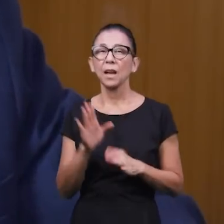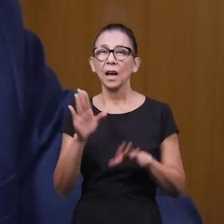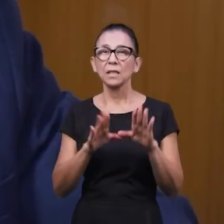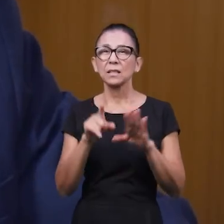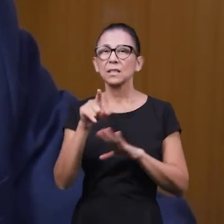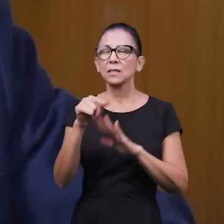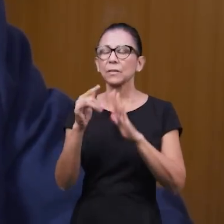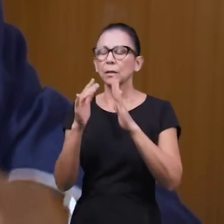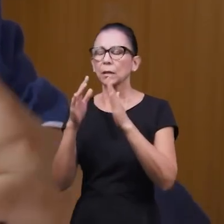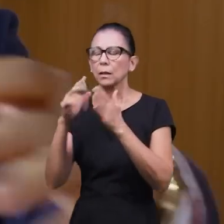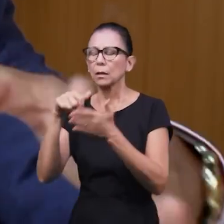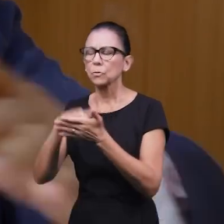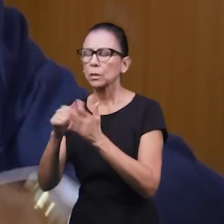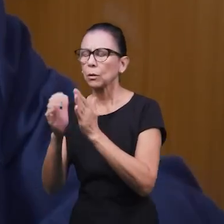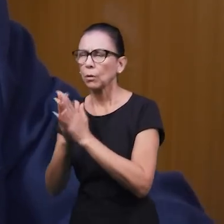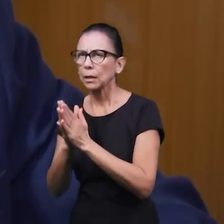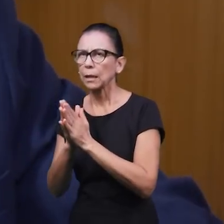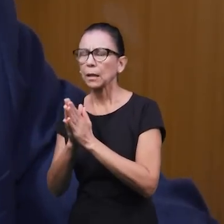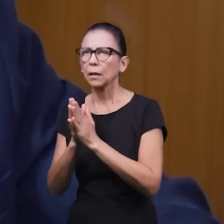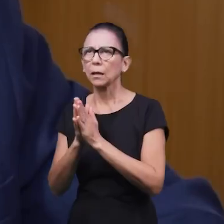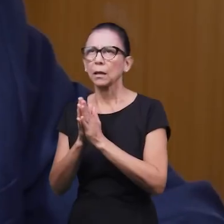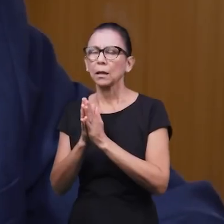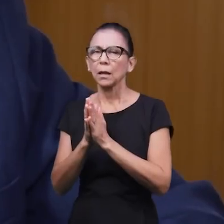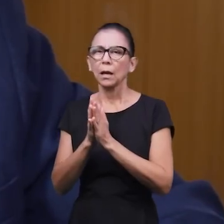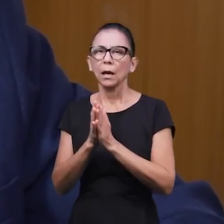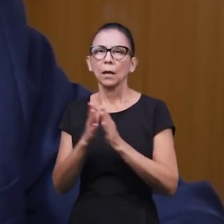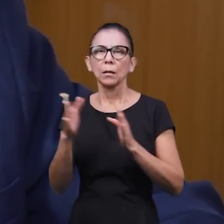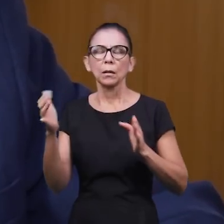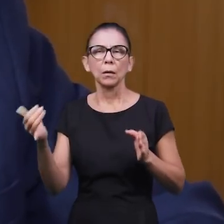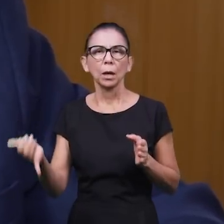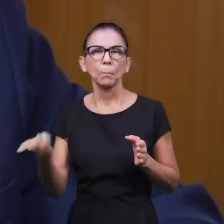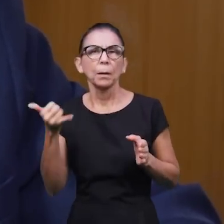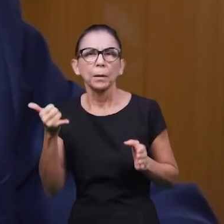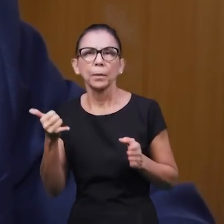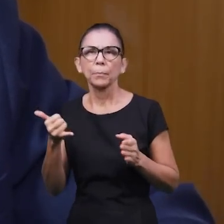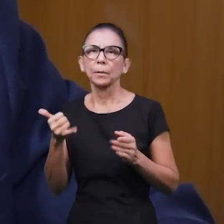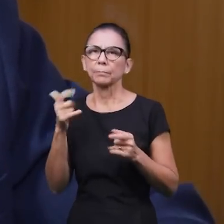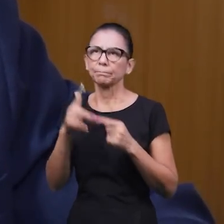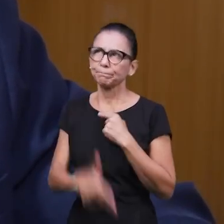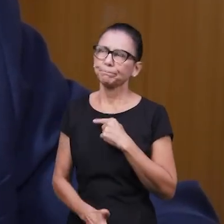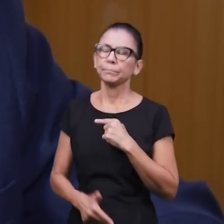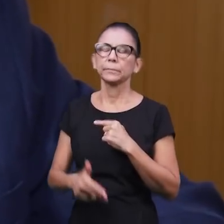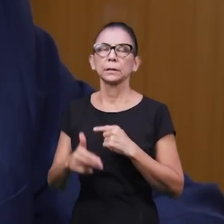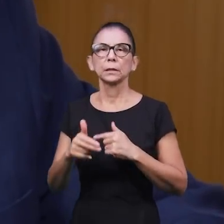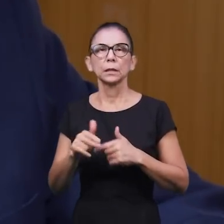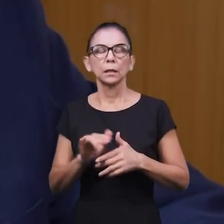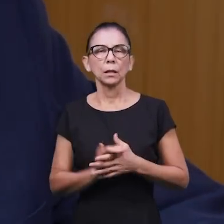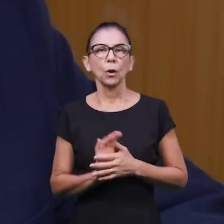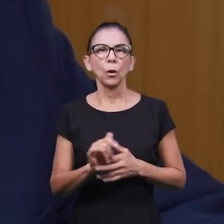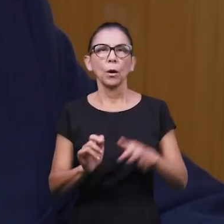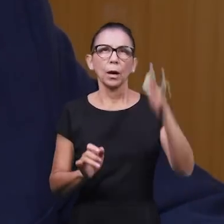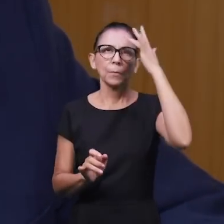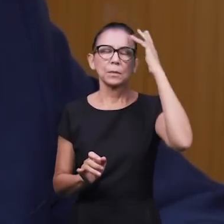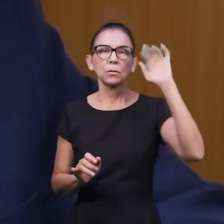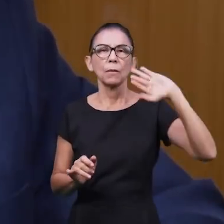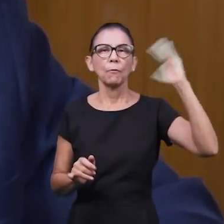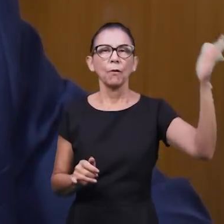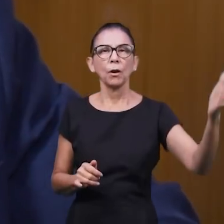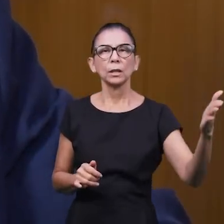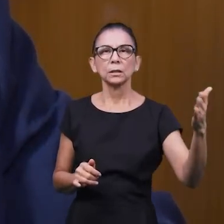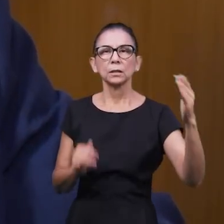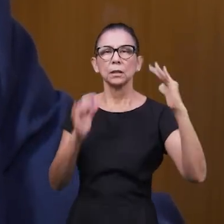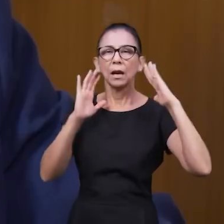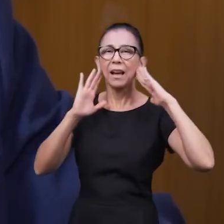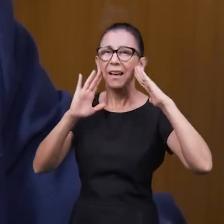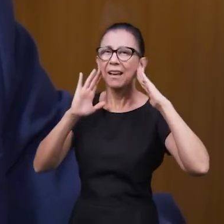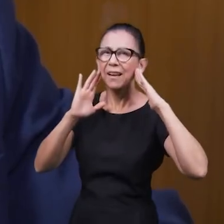chama, às vezes a esposa, o esposo chama. Então, há sempre problemas que impedem que você tenha um momento de comunhão com